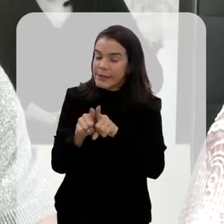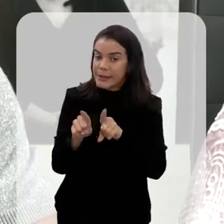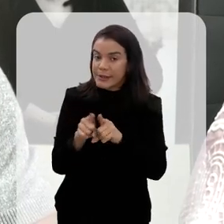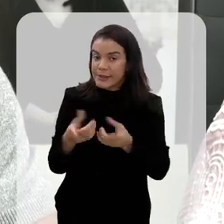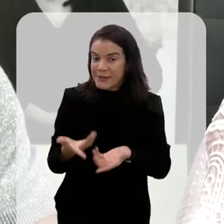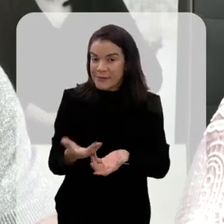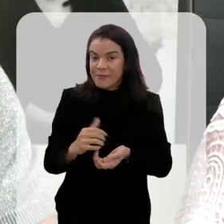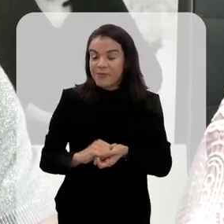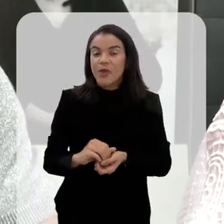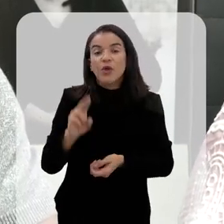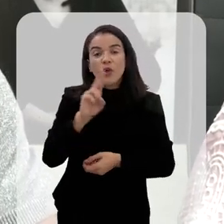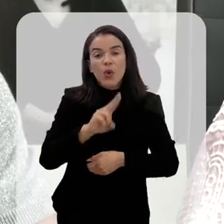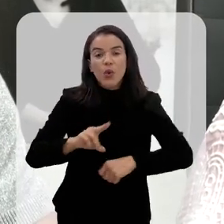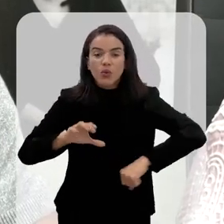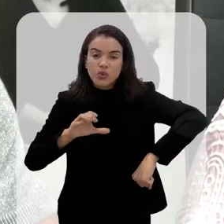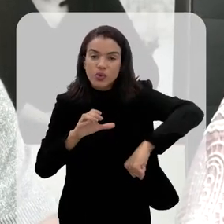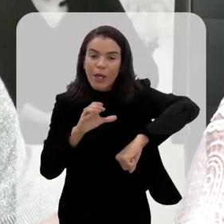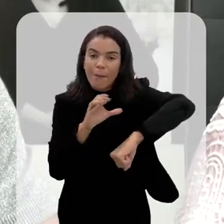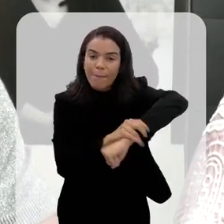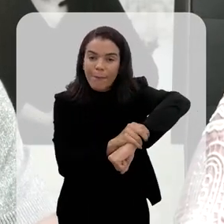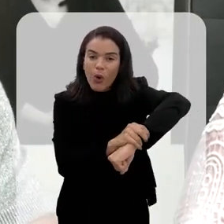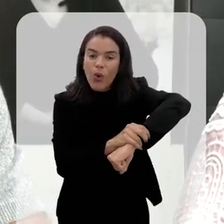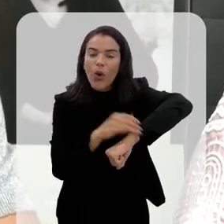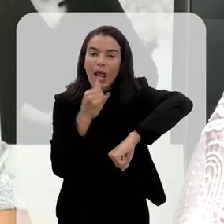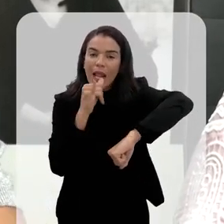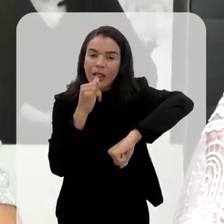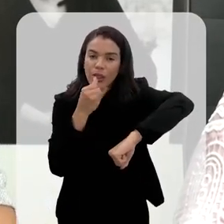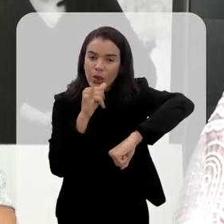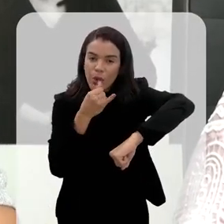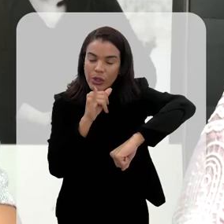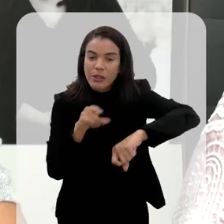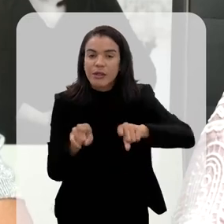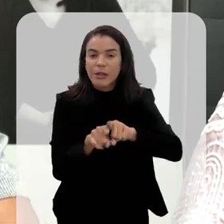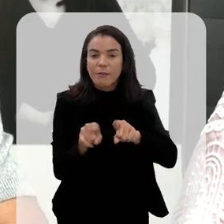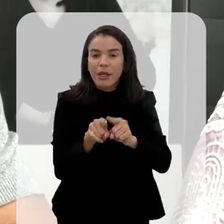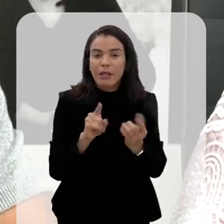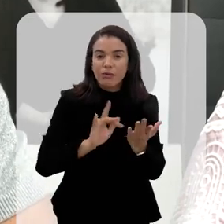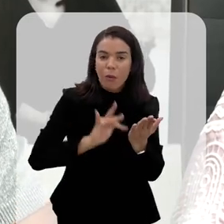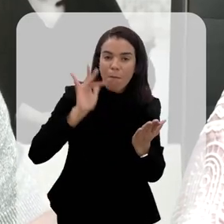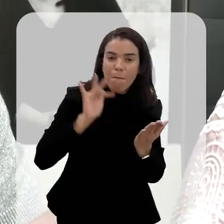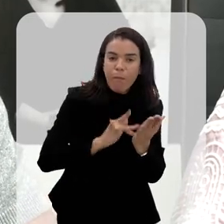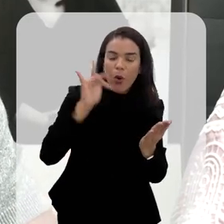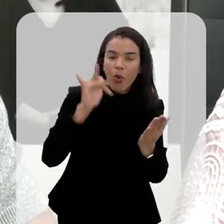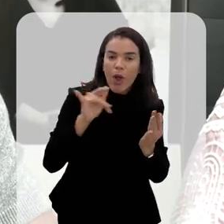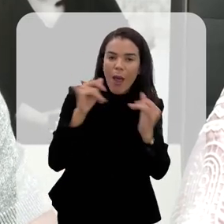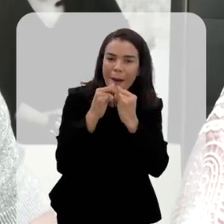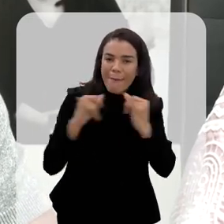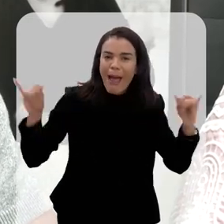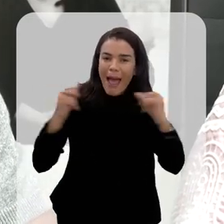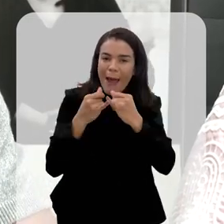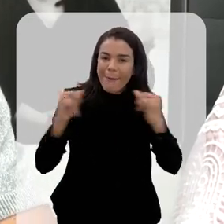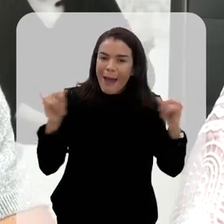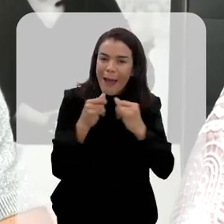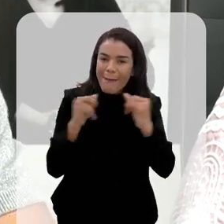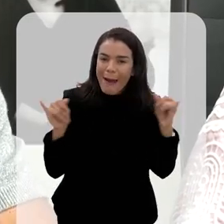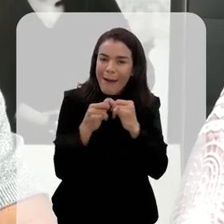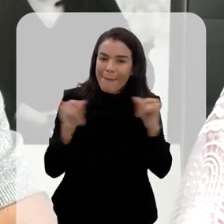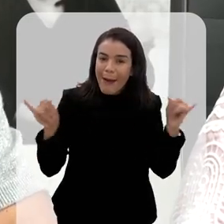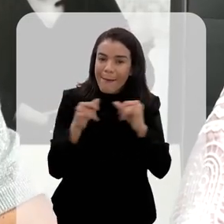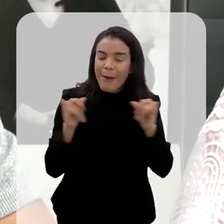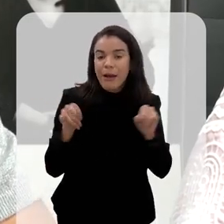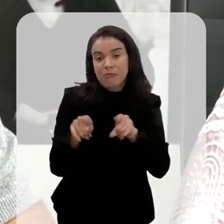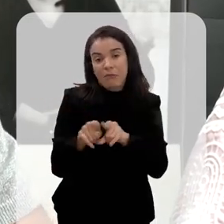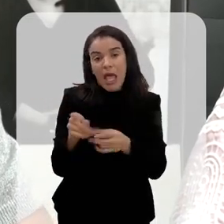o fomento do uso da tornozeleira eletrônica e do botão do pânico, que fica a cargo